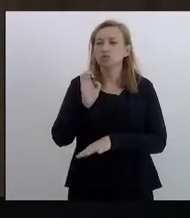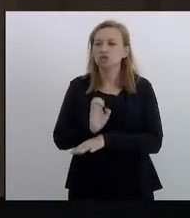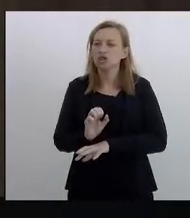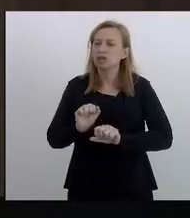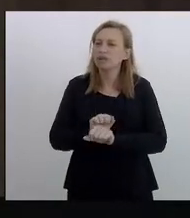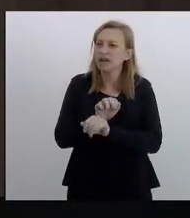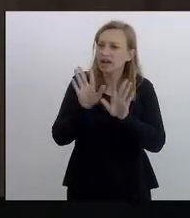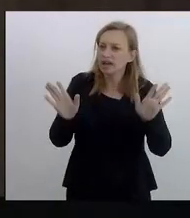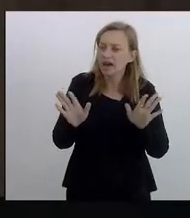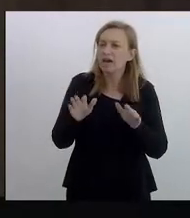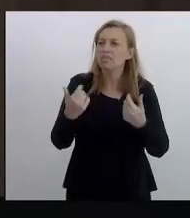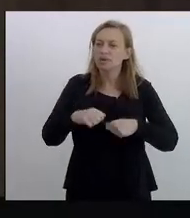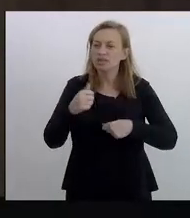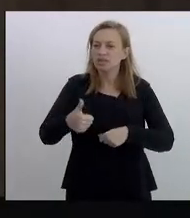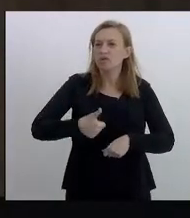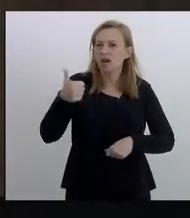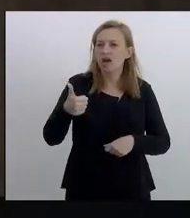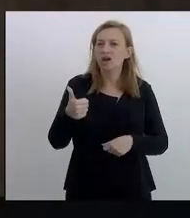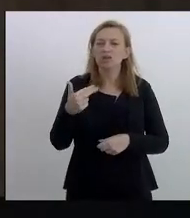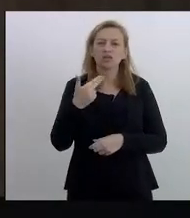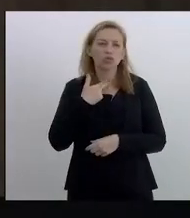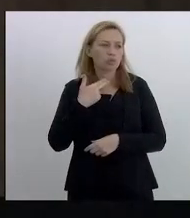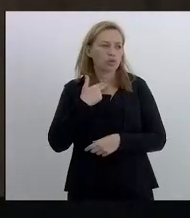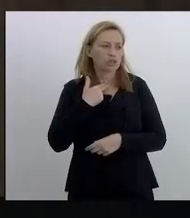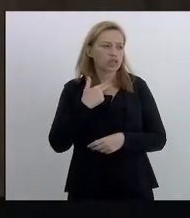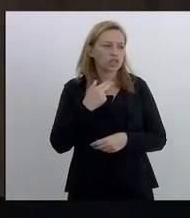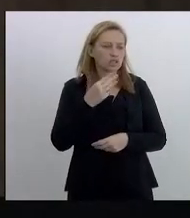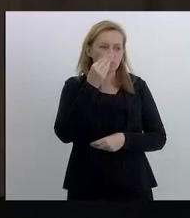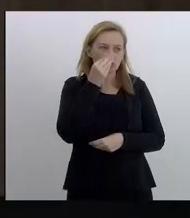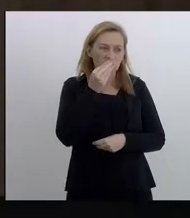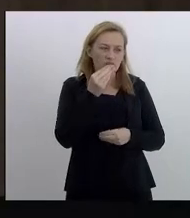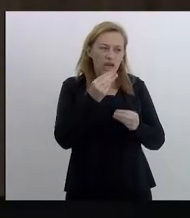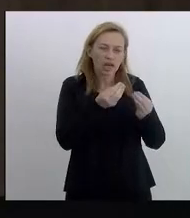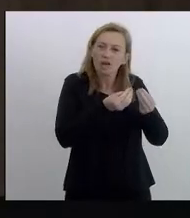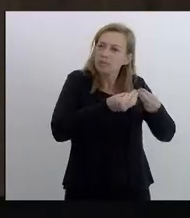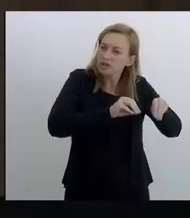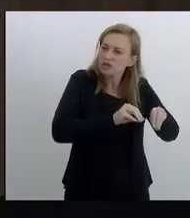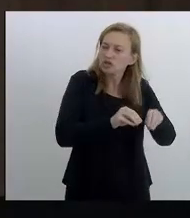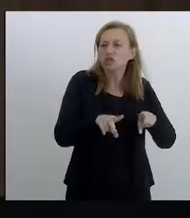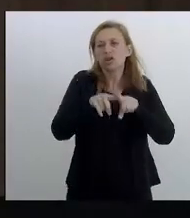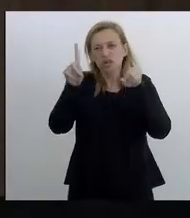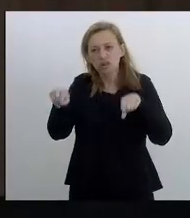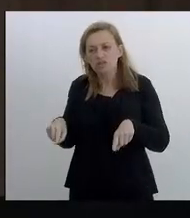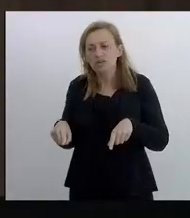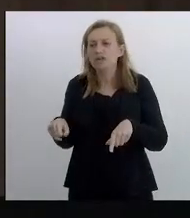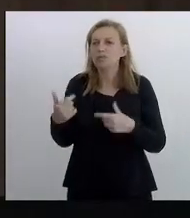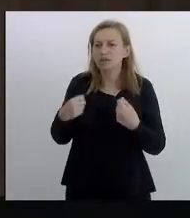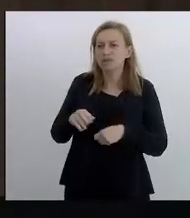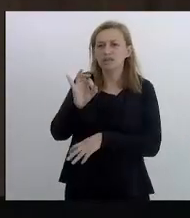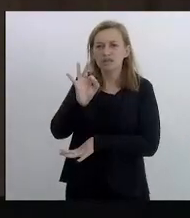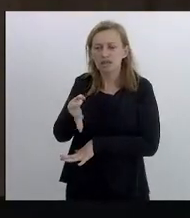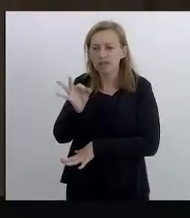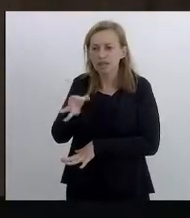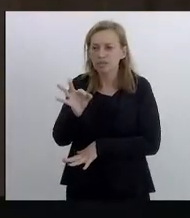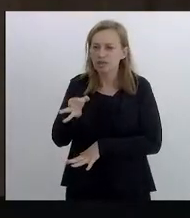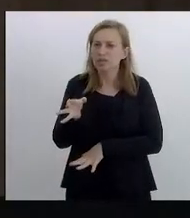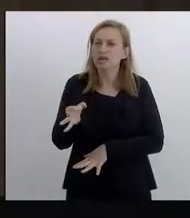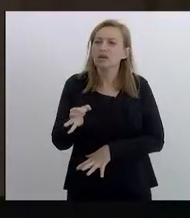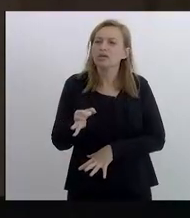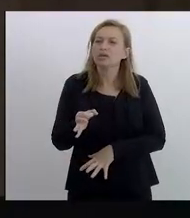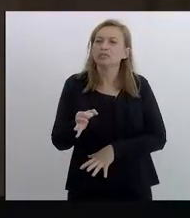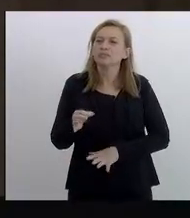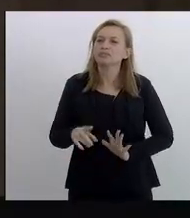melhorar, mas não vamos jogar no colo dos servidores, que precisam estar aí justamente para entregar